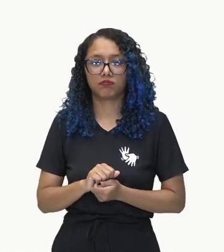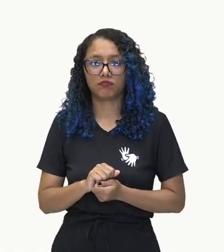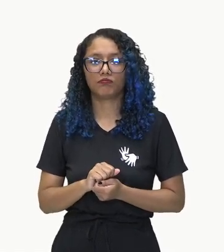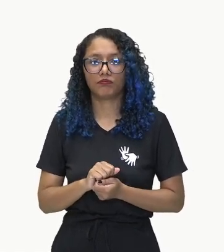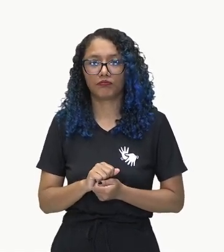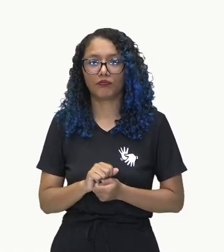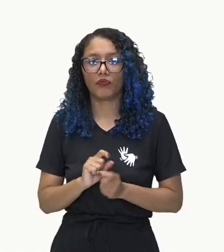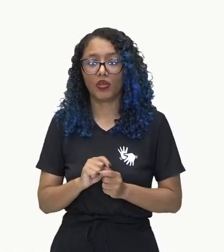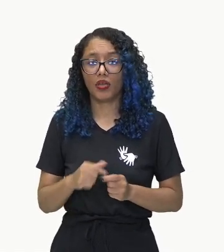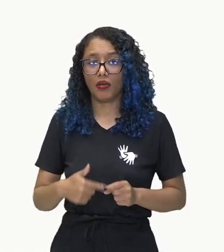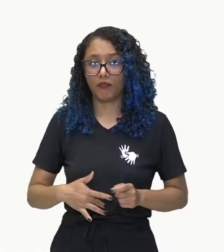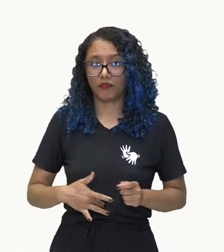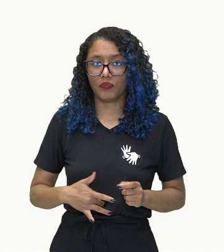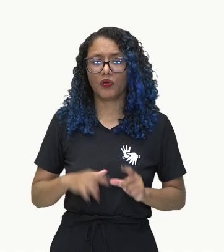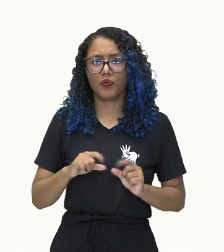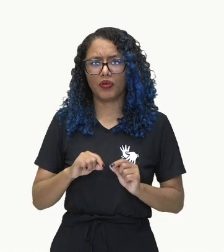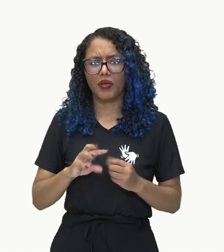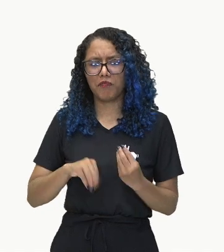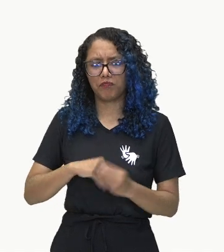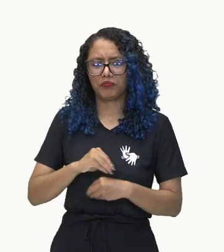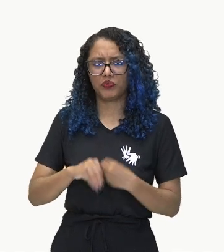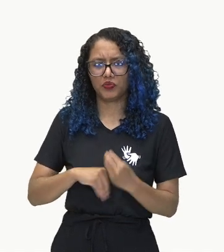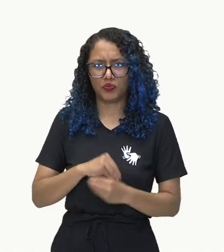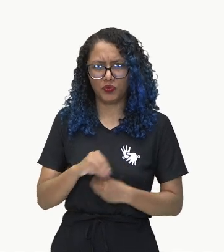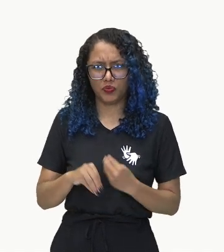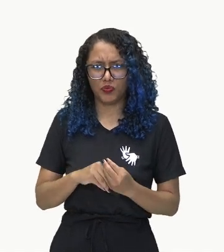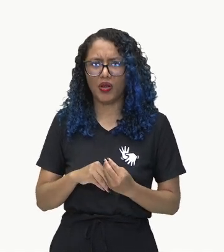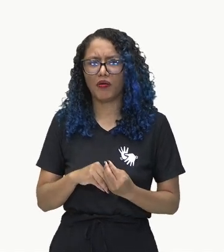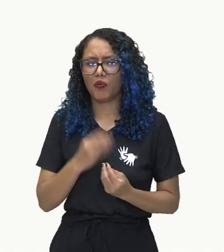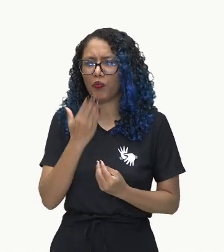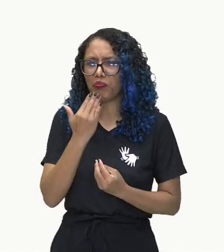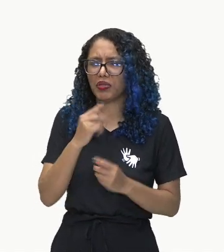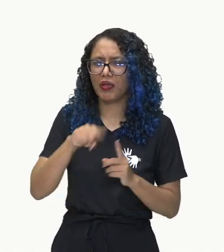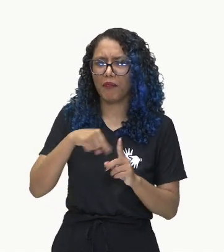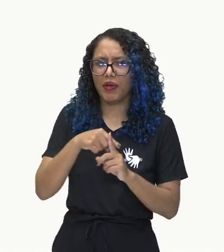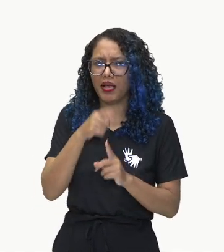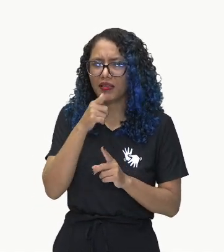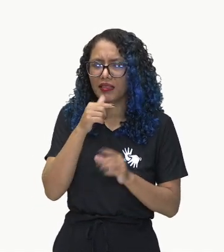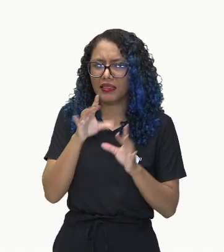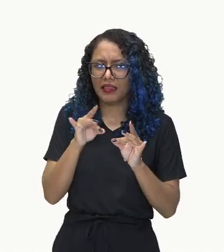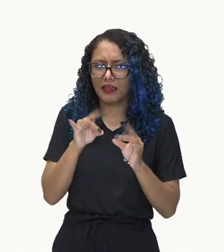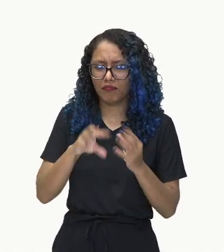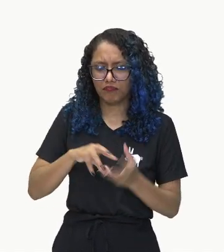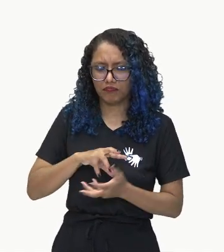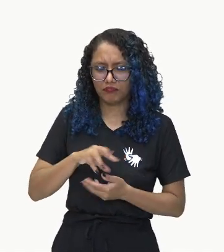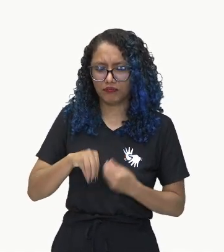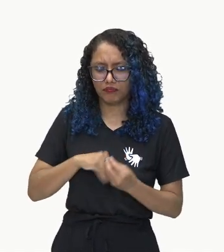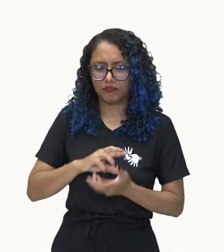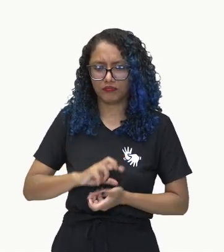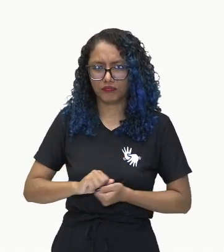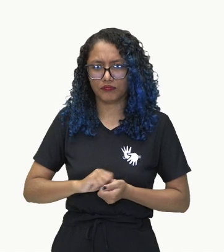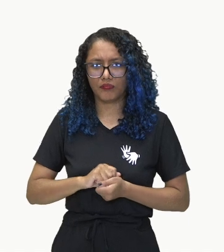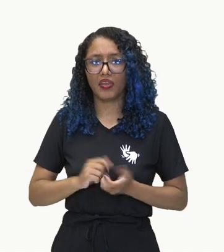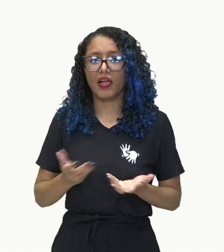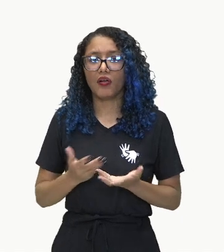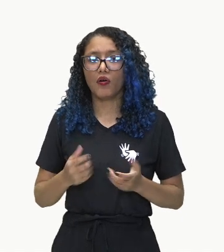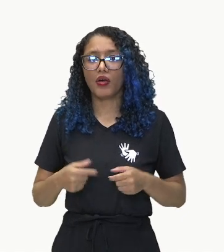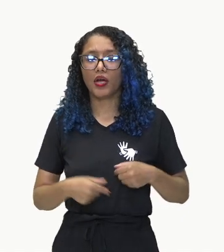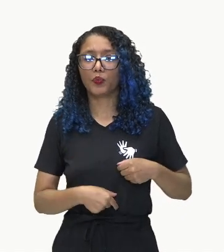uma mistura semilíquida de alimento, parcialmente digerido, passa para o intestino